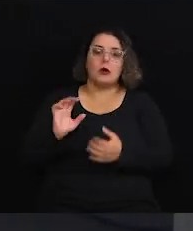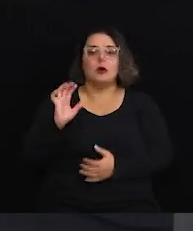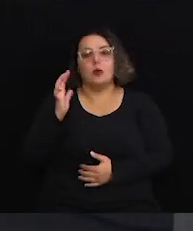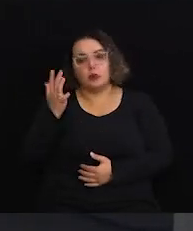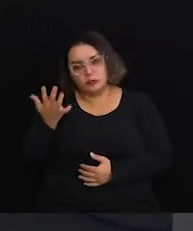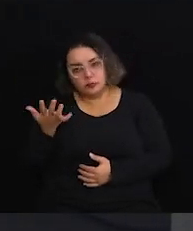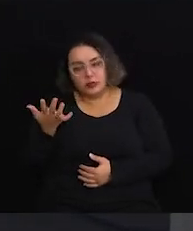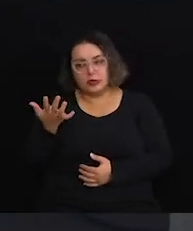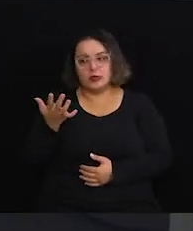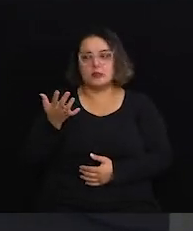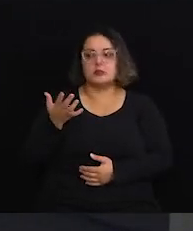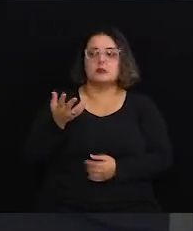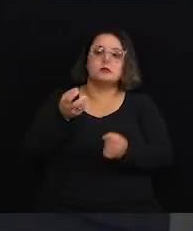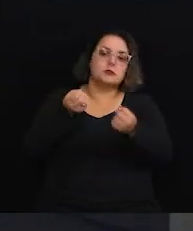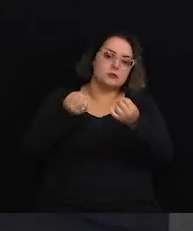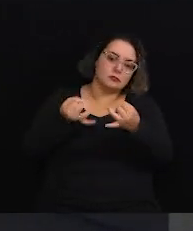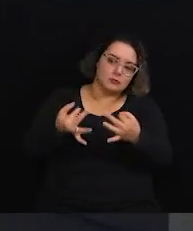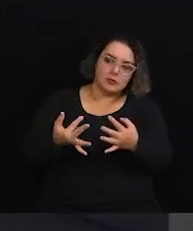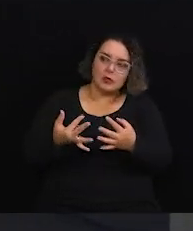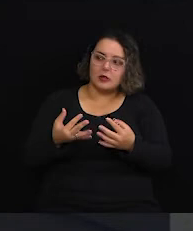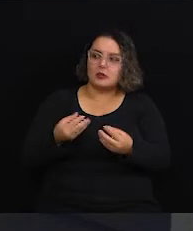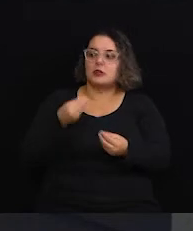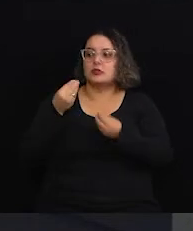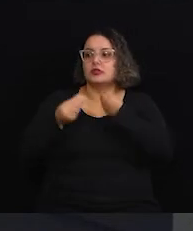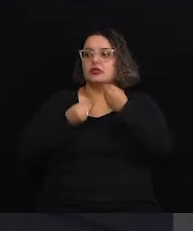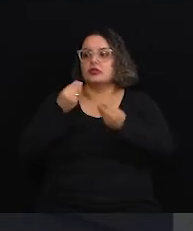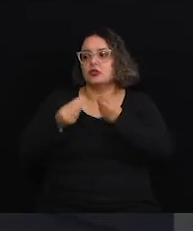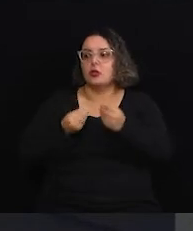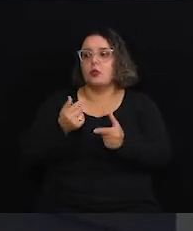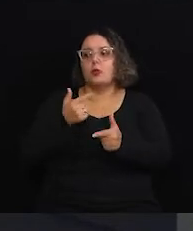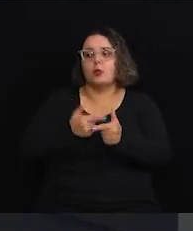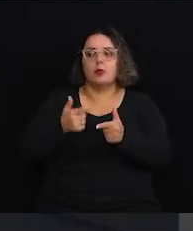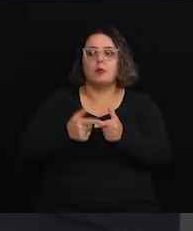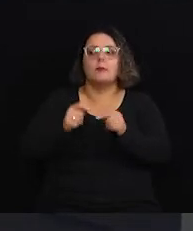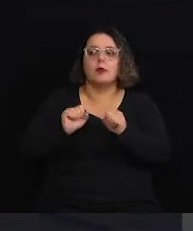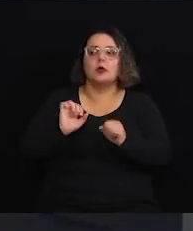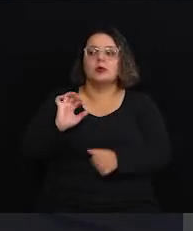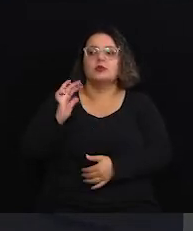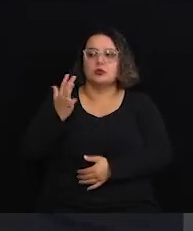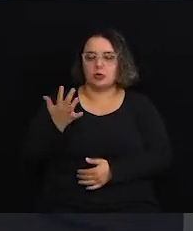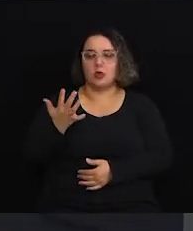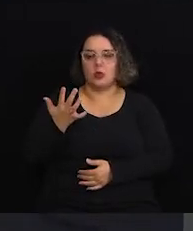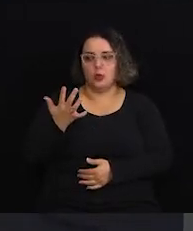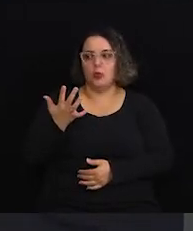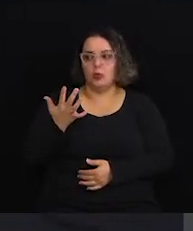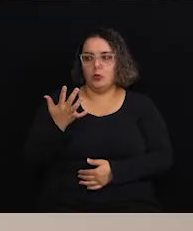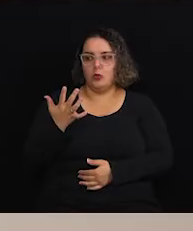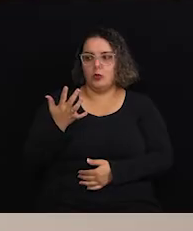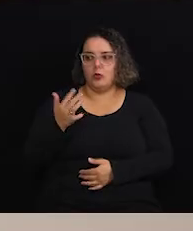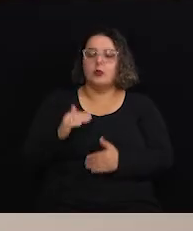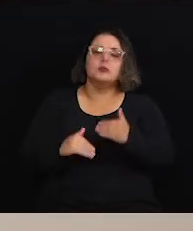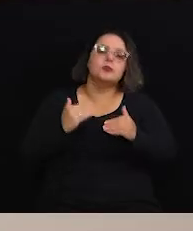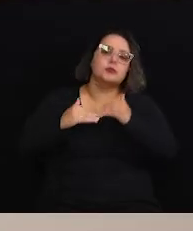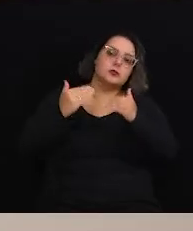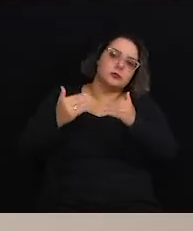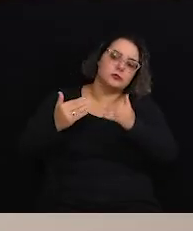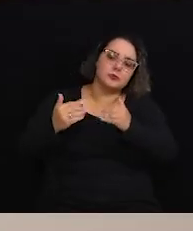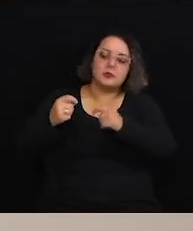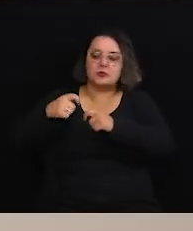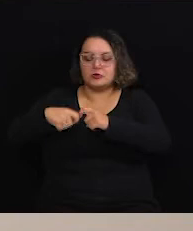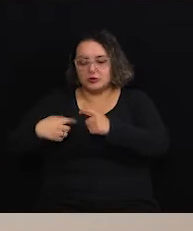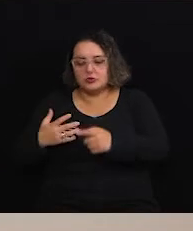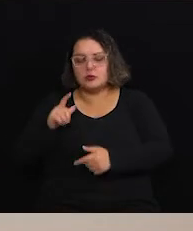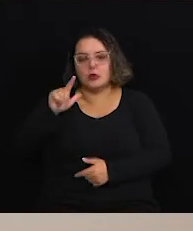né? Orientações assim, né, de alguns problemas que podem surgir com com o desenvolvimento